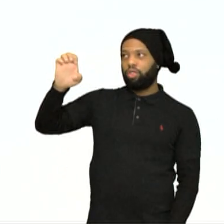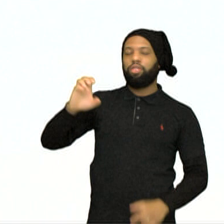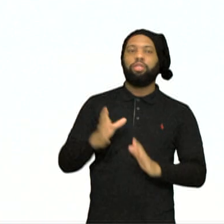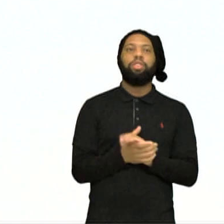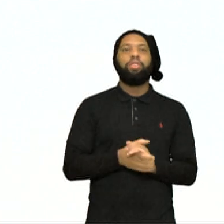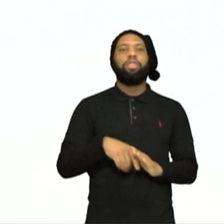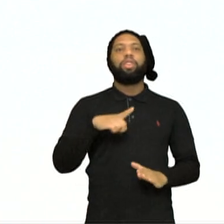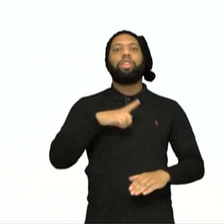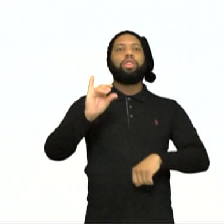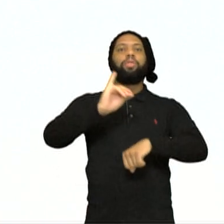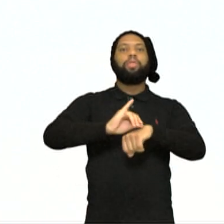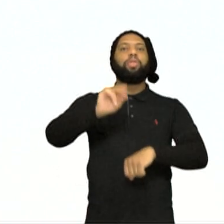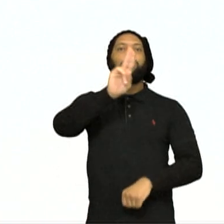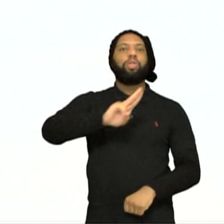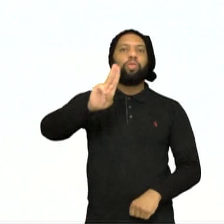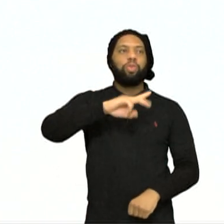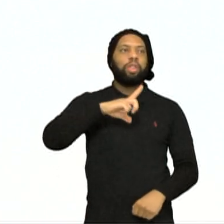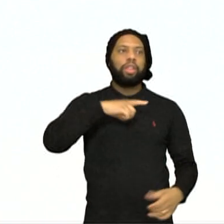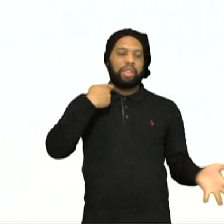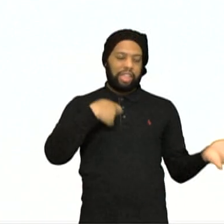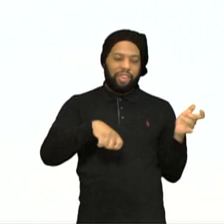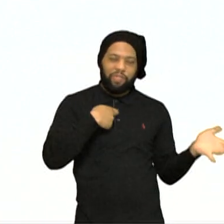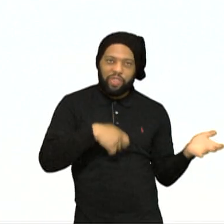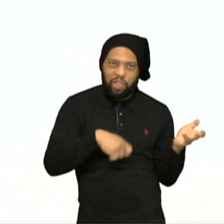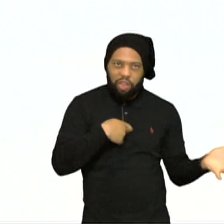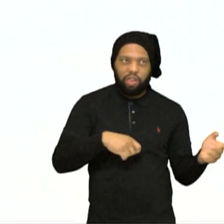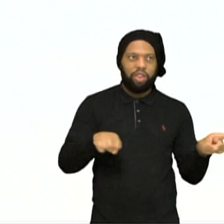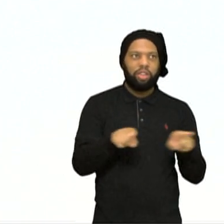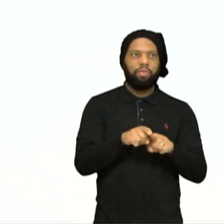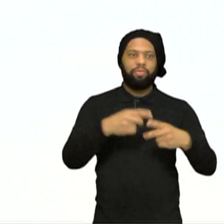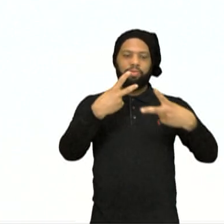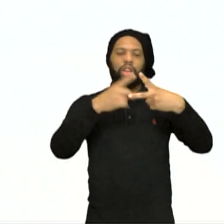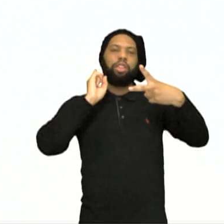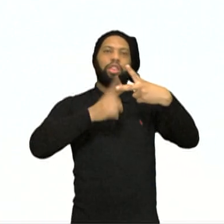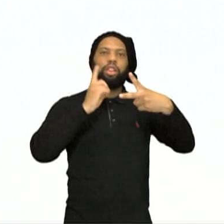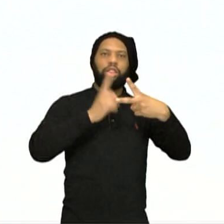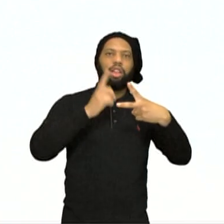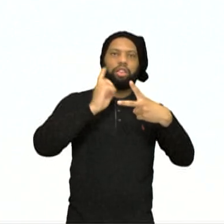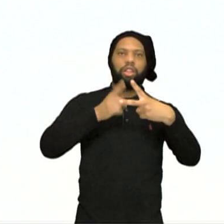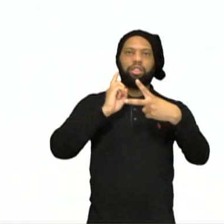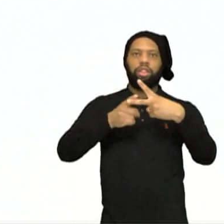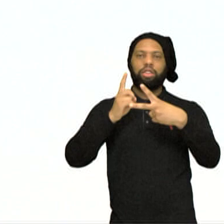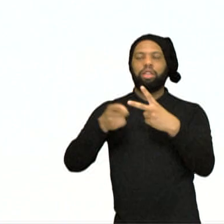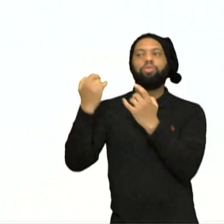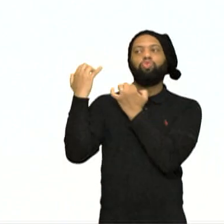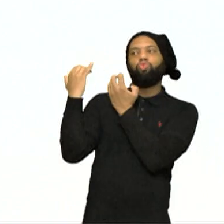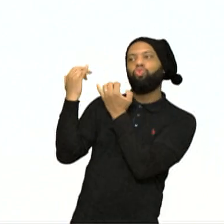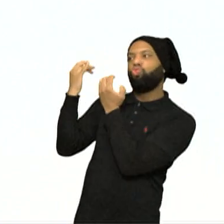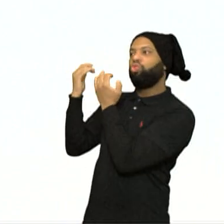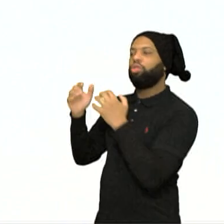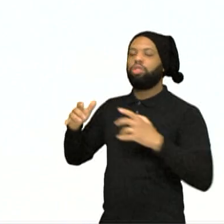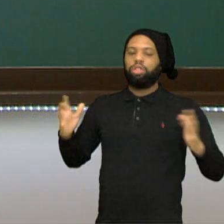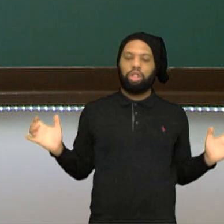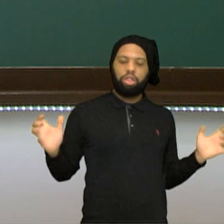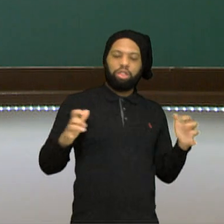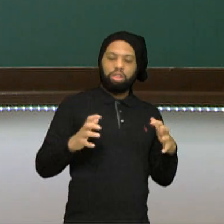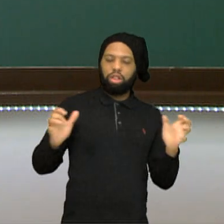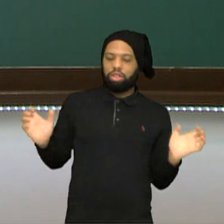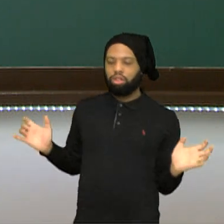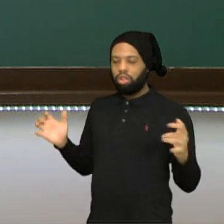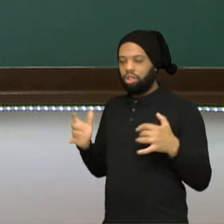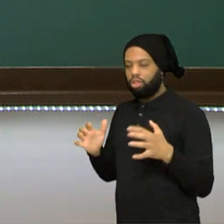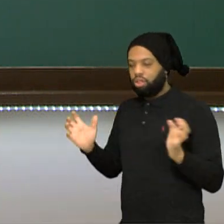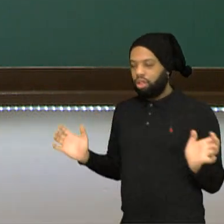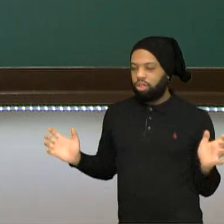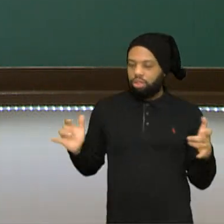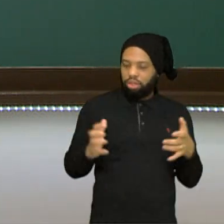instrumentos utilizados, né, então a gente tem a viola caipira, triângulo, flauta, doce, né? E o acordeão. Então, flauta doce e